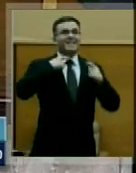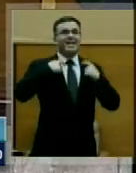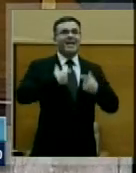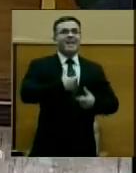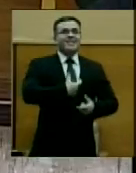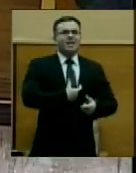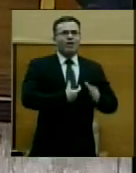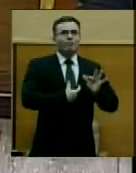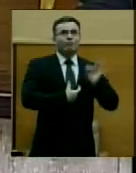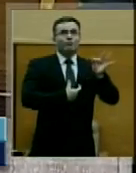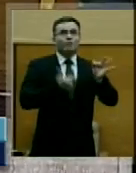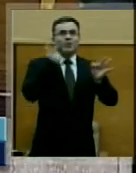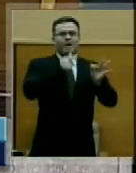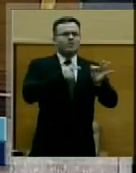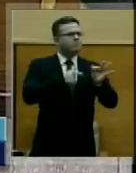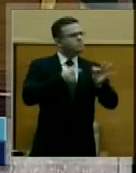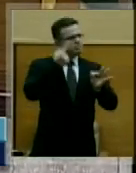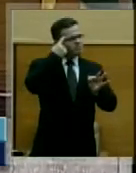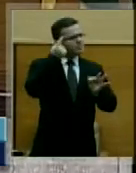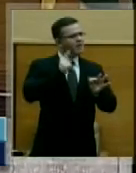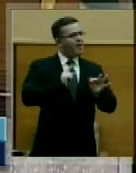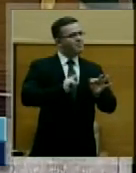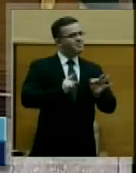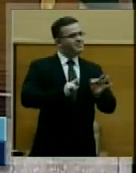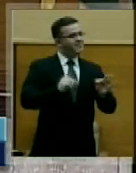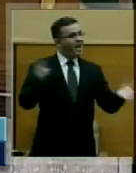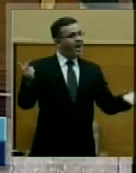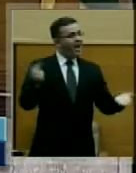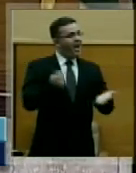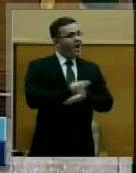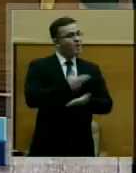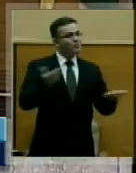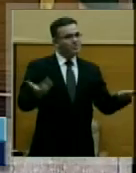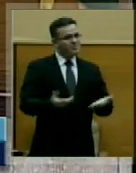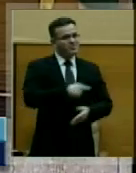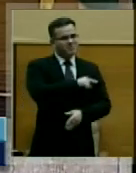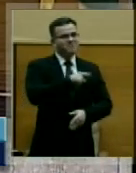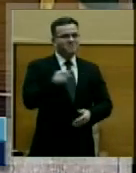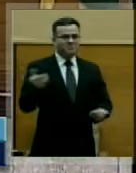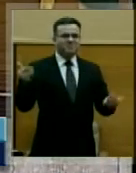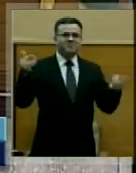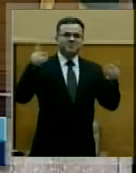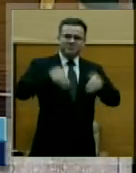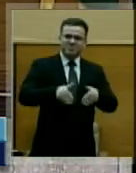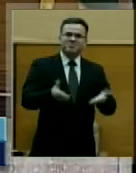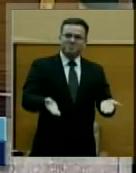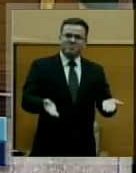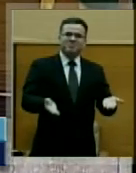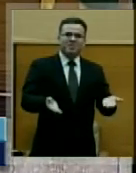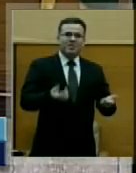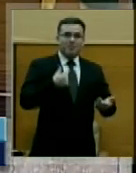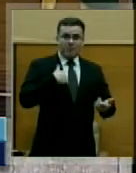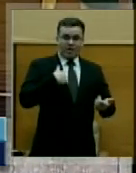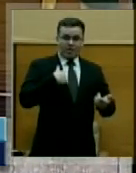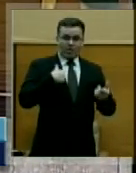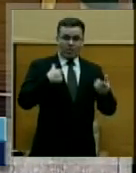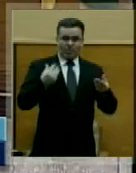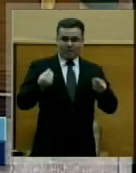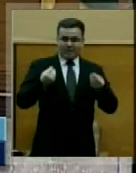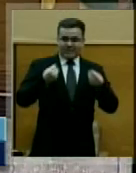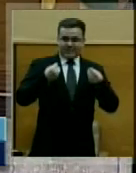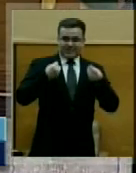que um dia iriam ganhar uma medalha. E ela vem para nós, pelo menos para mim, com